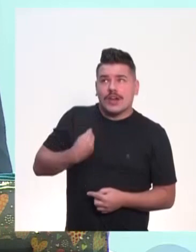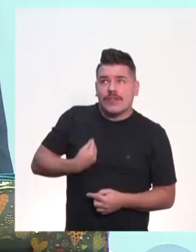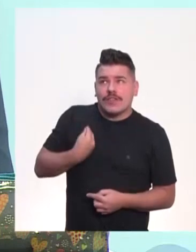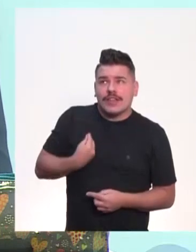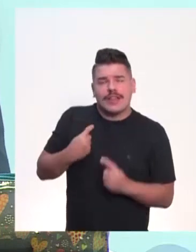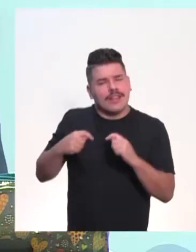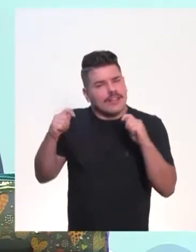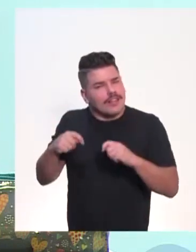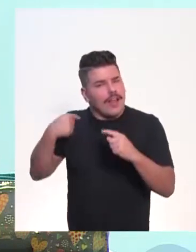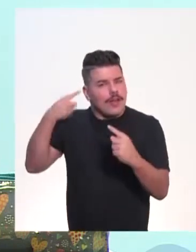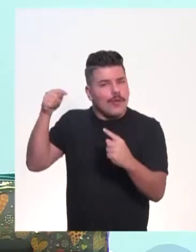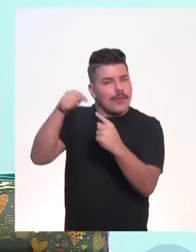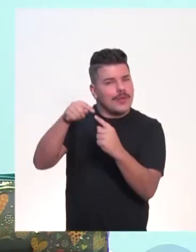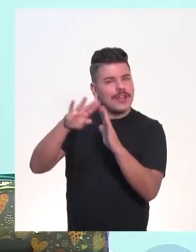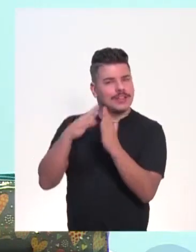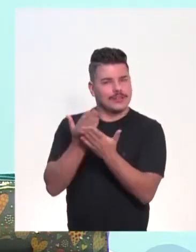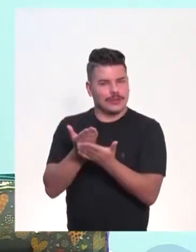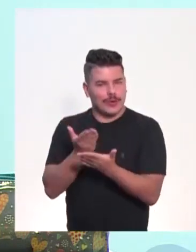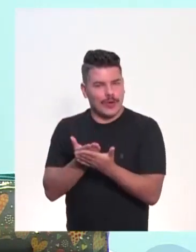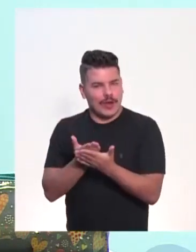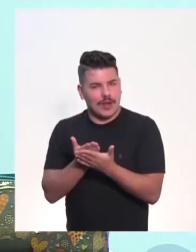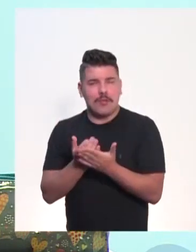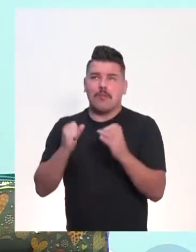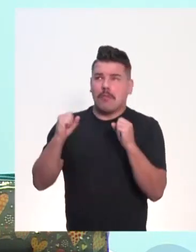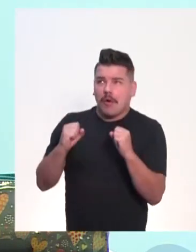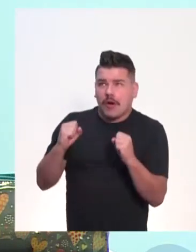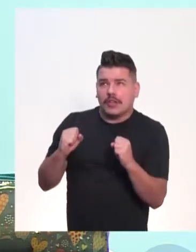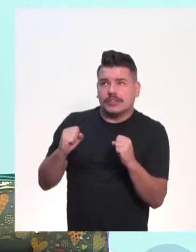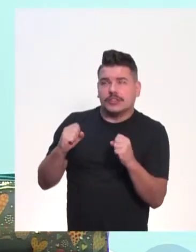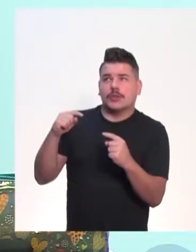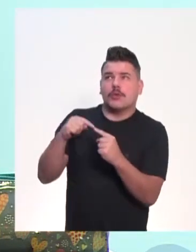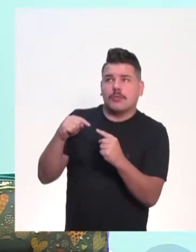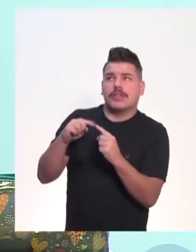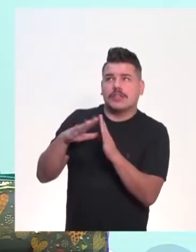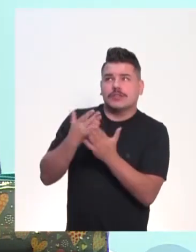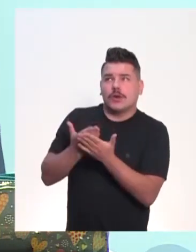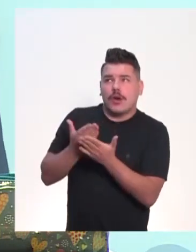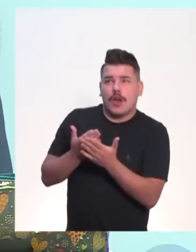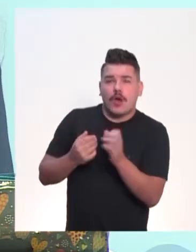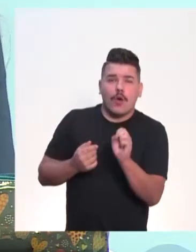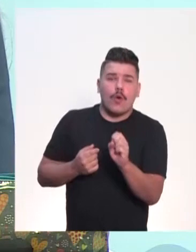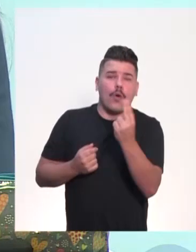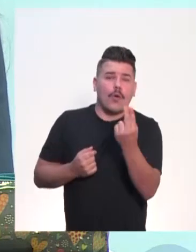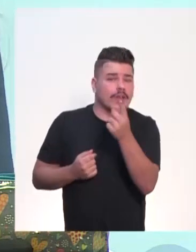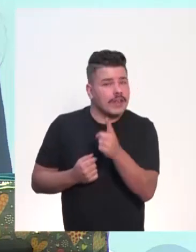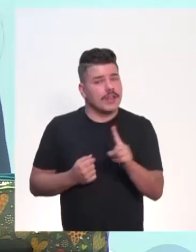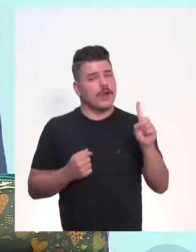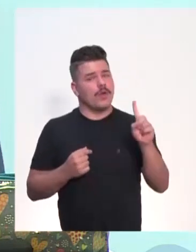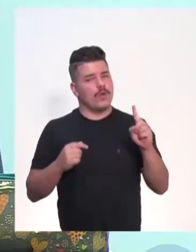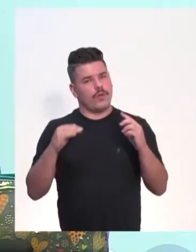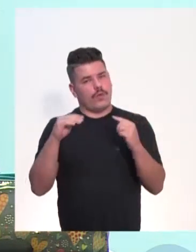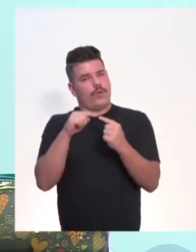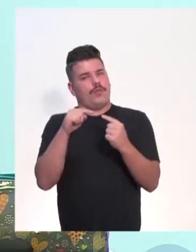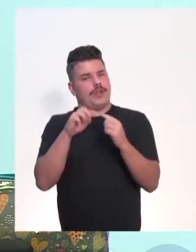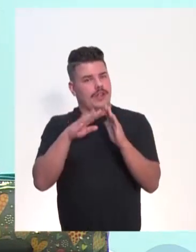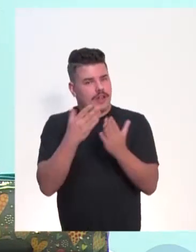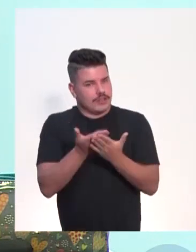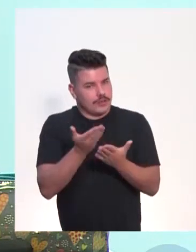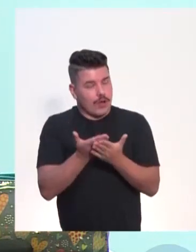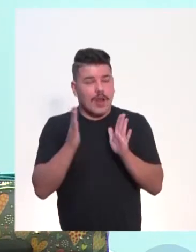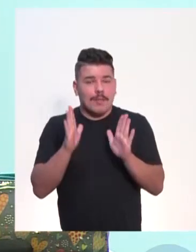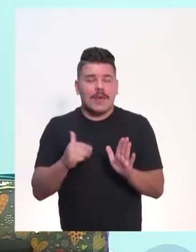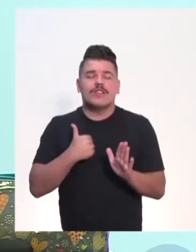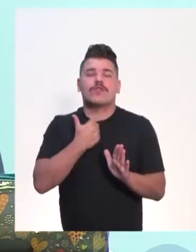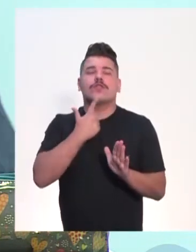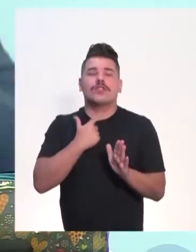pode estar relacionado com a escola, pode não estar relacionado com a escola, mas que vocês gostariam de alcançar através dos